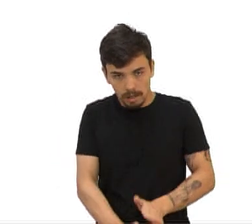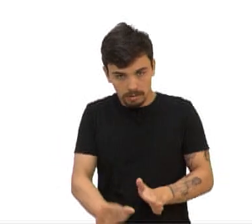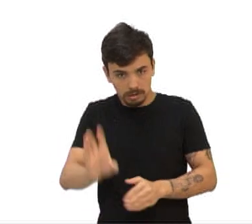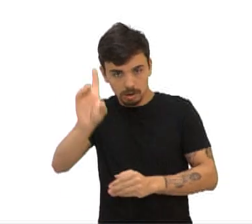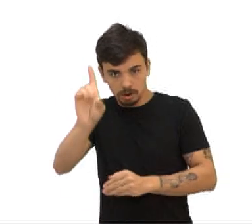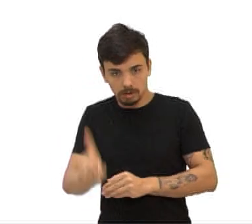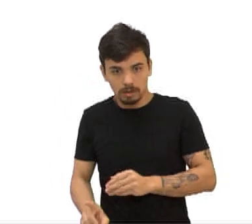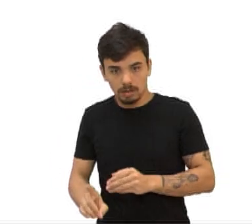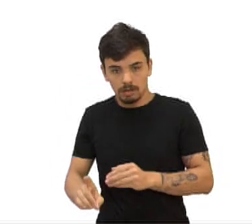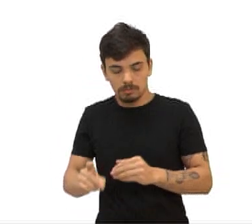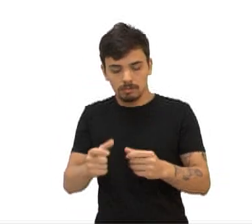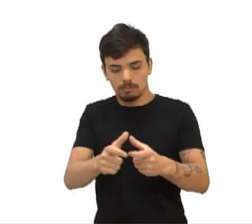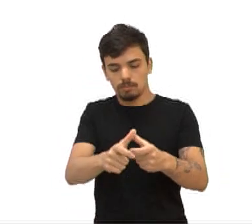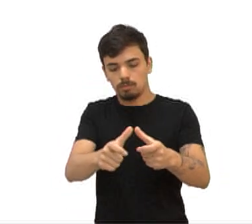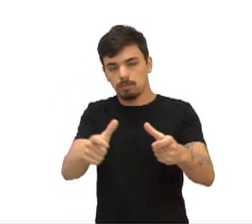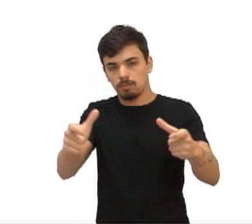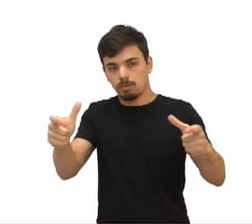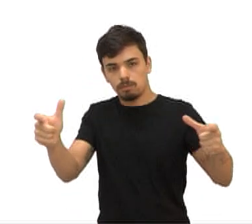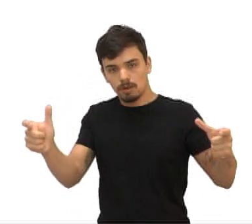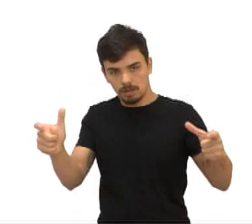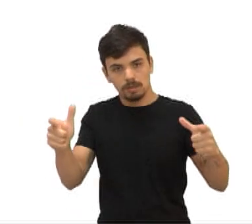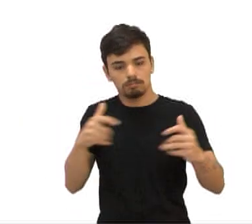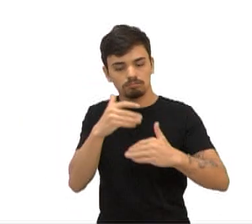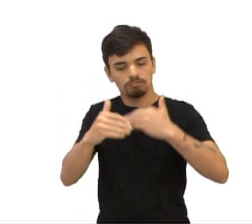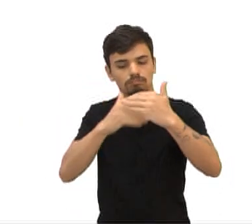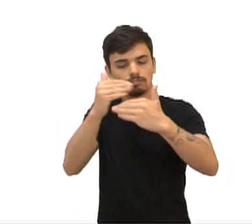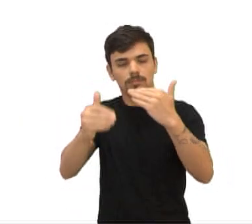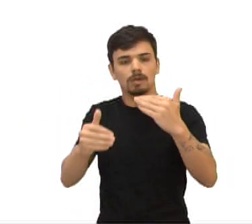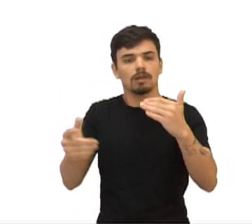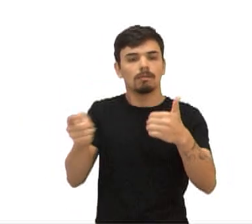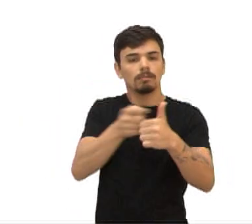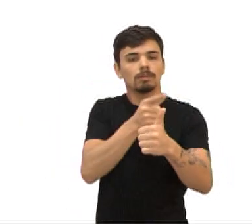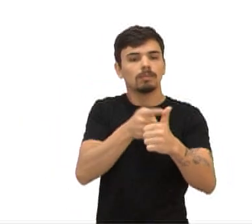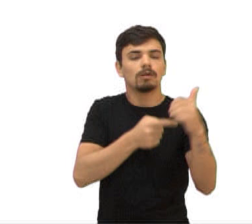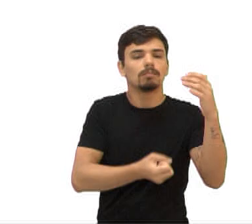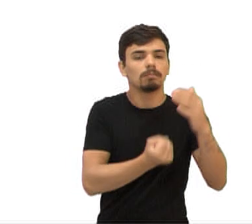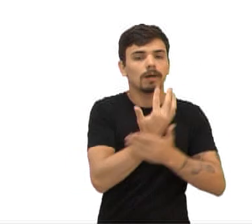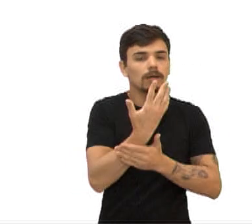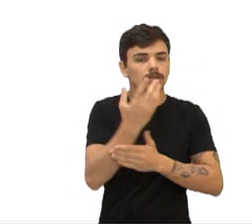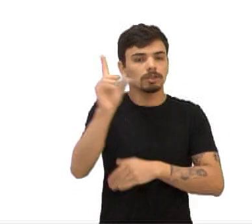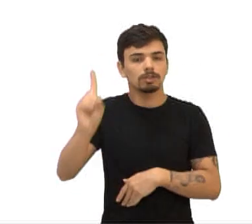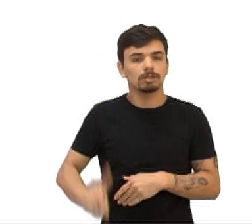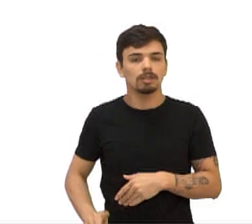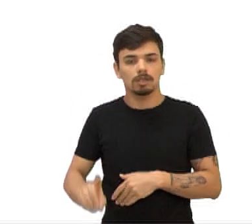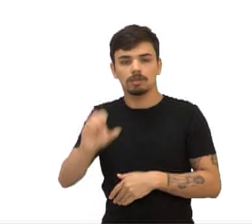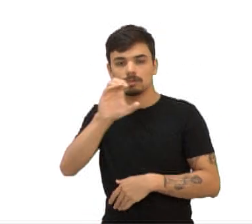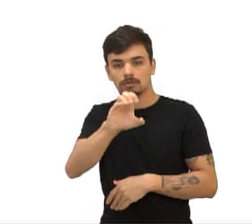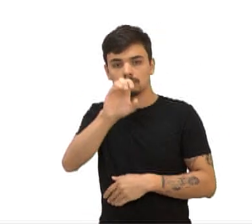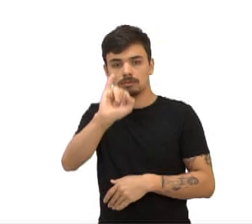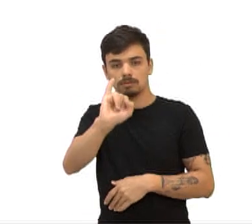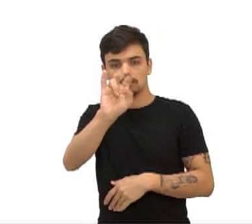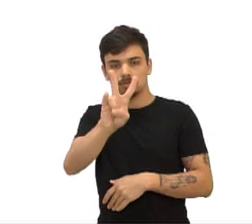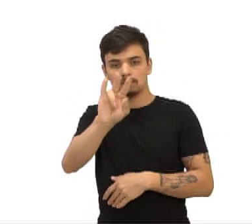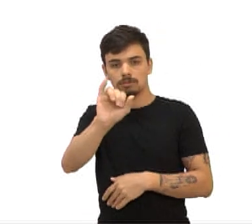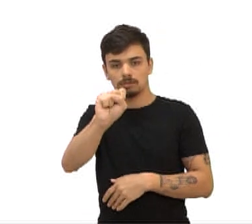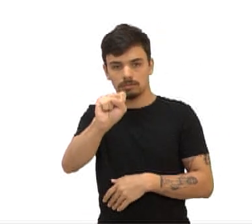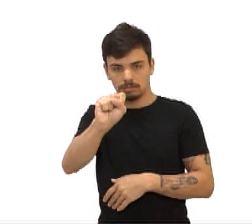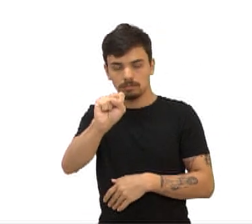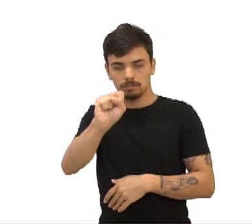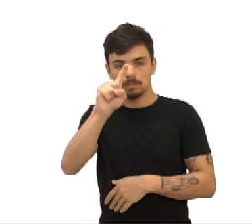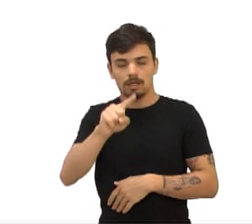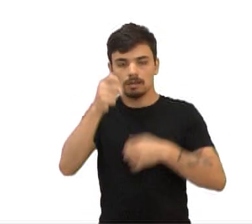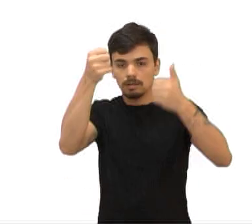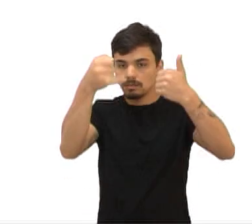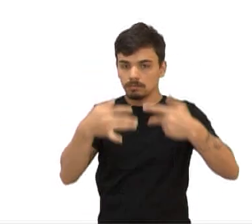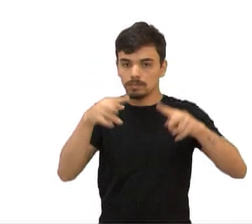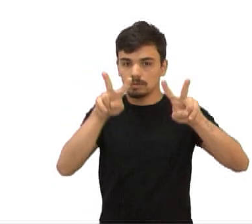cada vez mais amplos. No primeiro momento aparecem os direitos chamados de direitos civis. Então, são direitos que vão falar